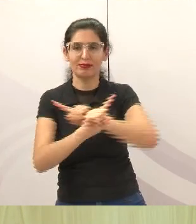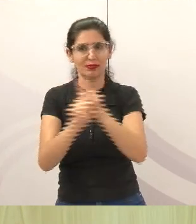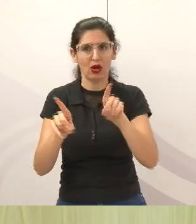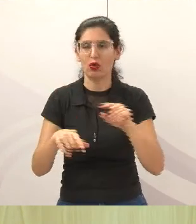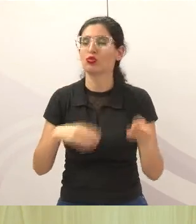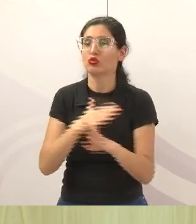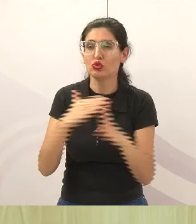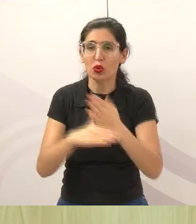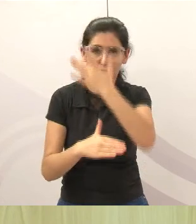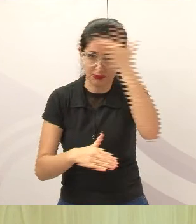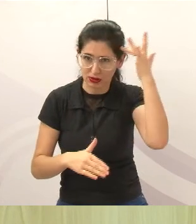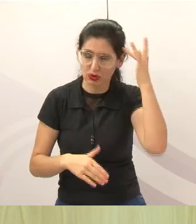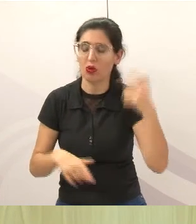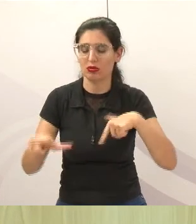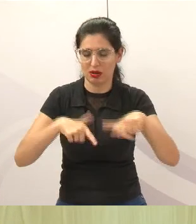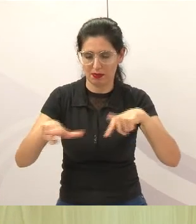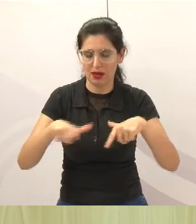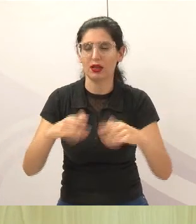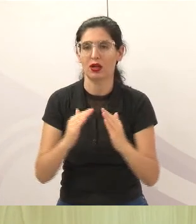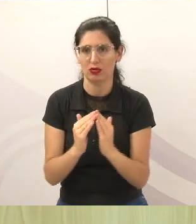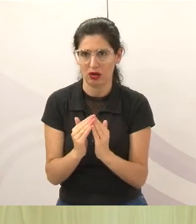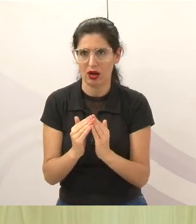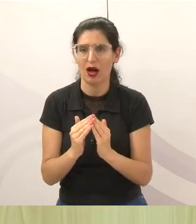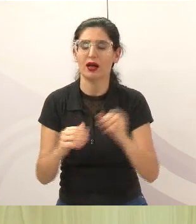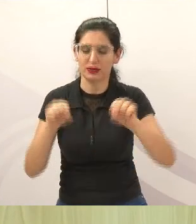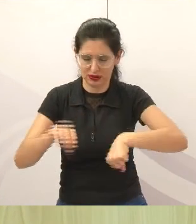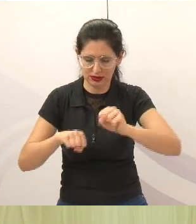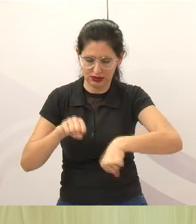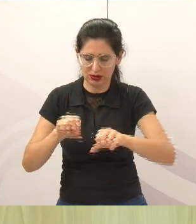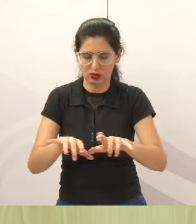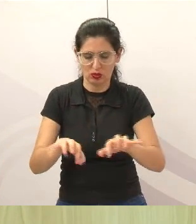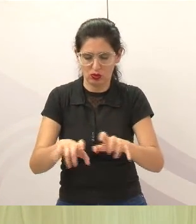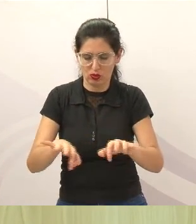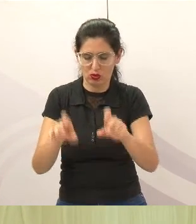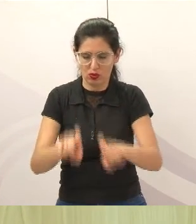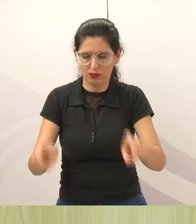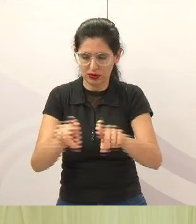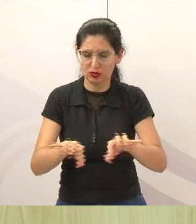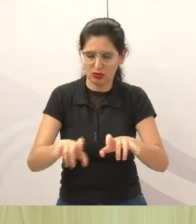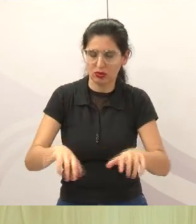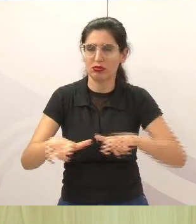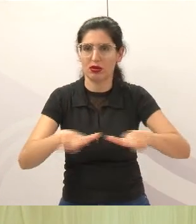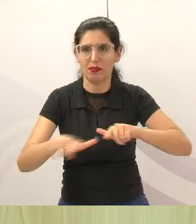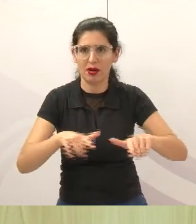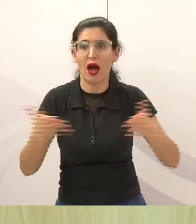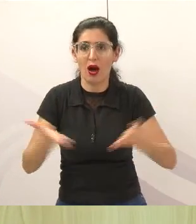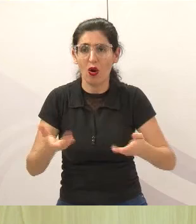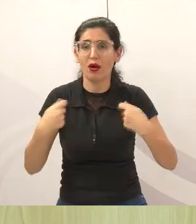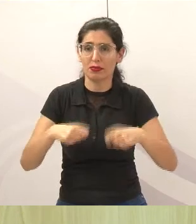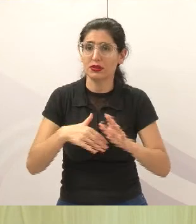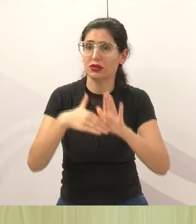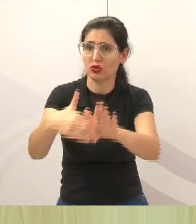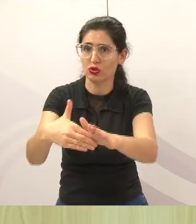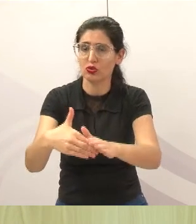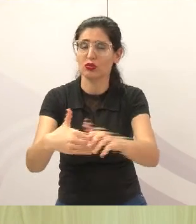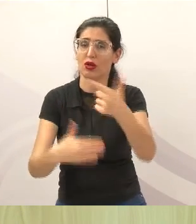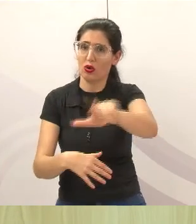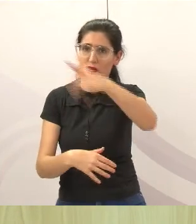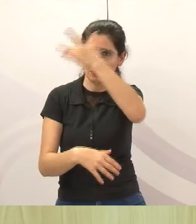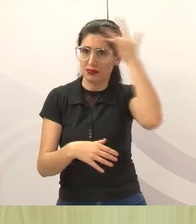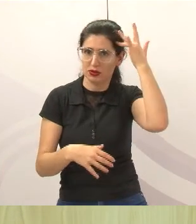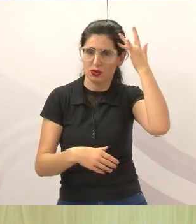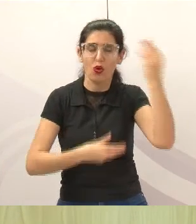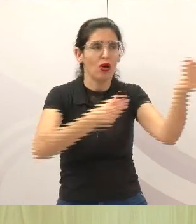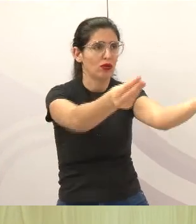office, mas vamos nos atentar para o momento, que é um momento de ajudar ao próximo. Estamos aí em plena campanha